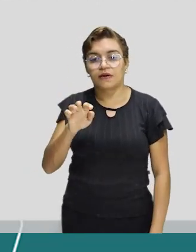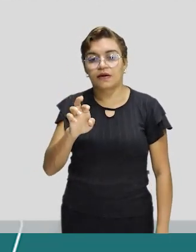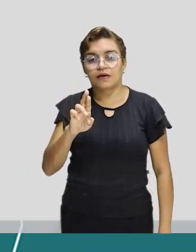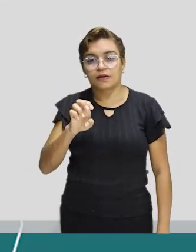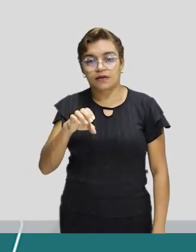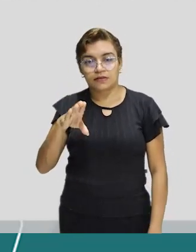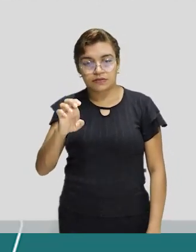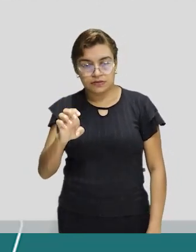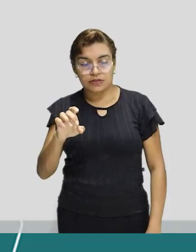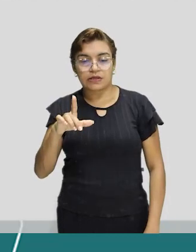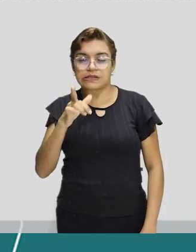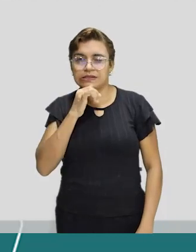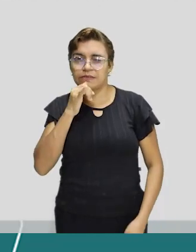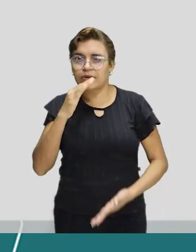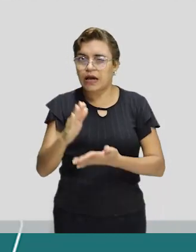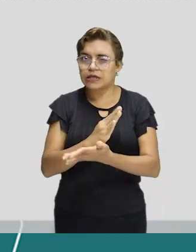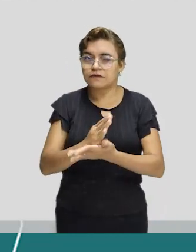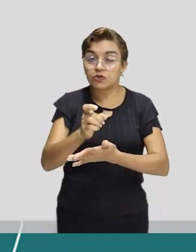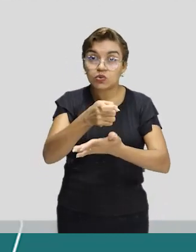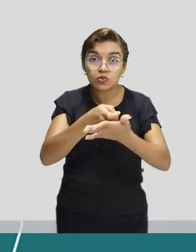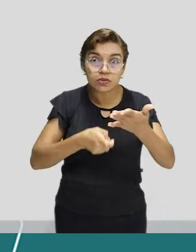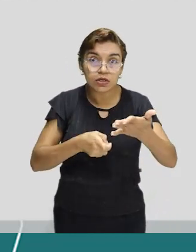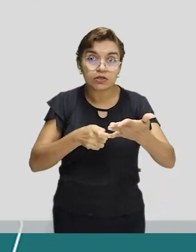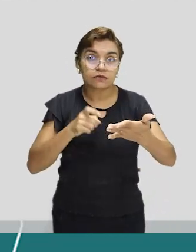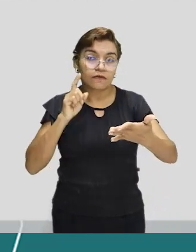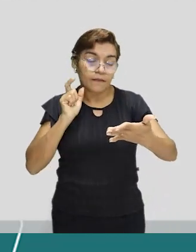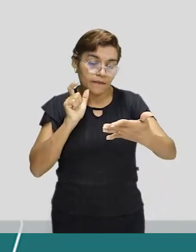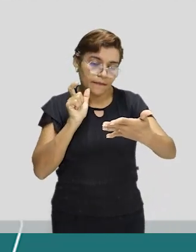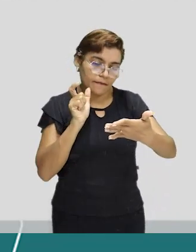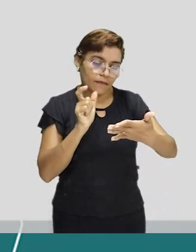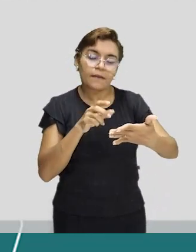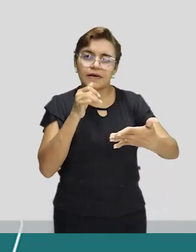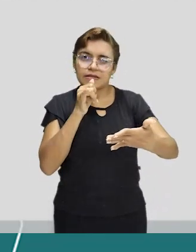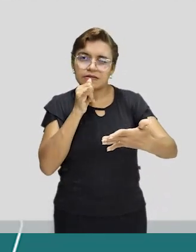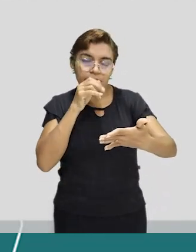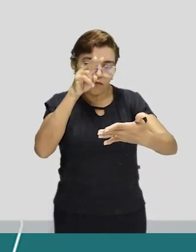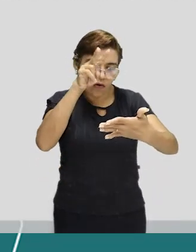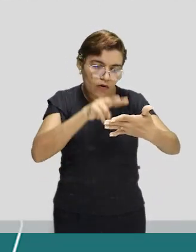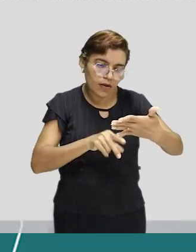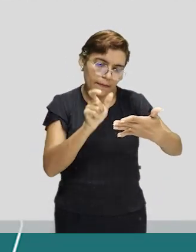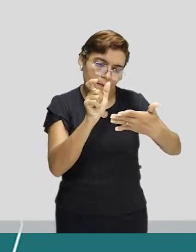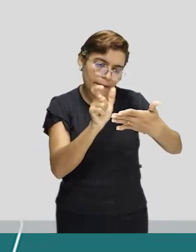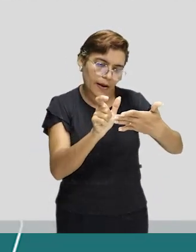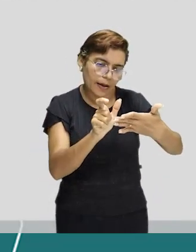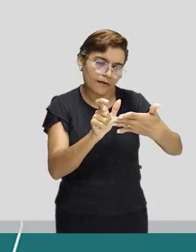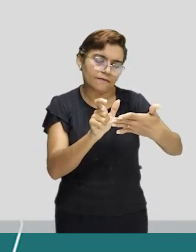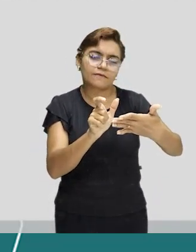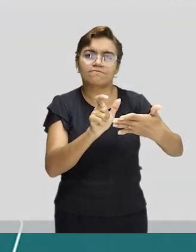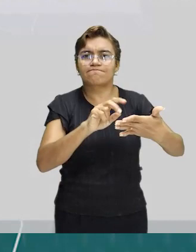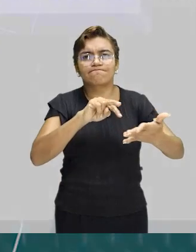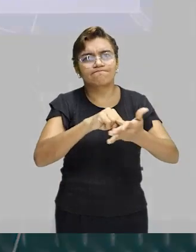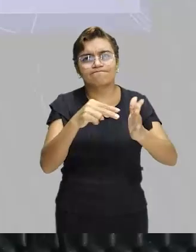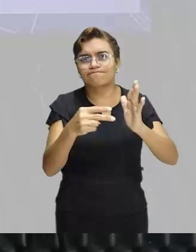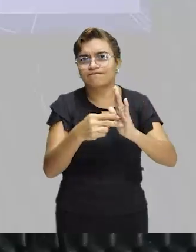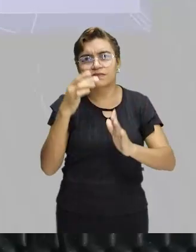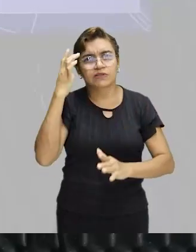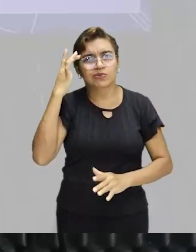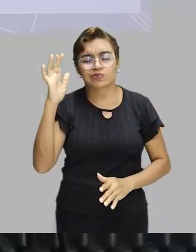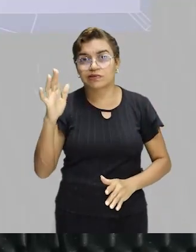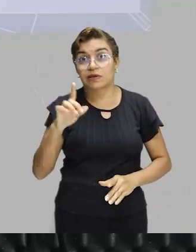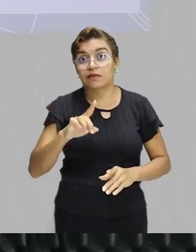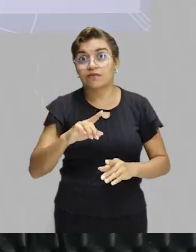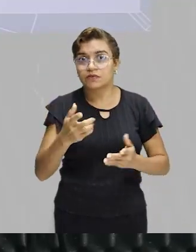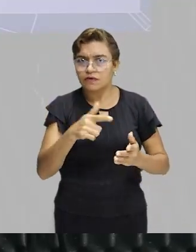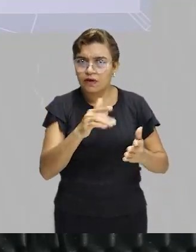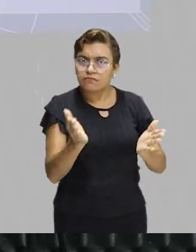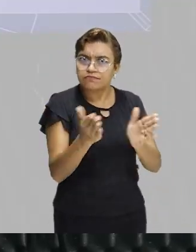em um texto, você vai encontrar palavras que você não sabe o significado. Você não vai fechar o caderno e dizer, não vou responder essa questão, né? O